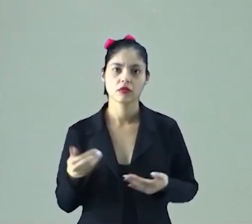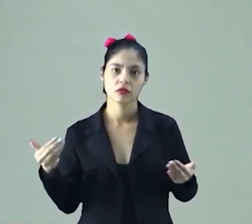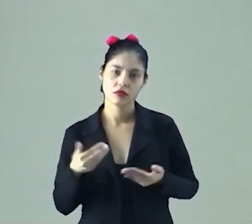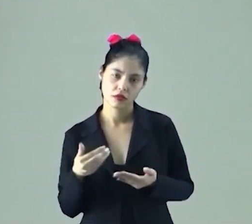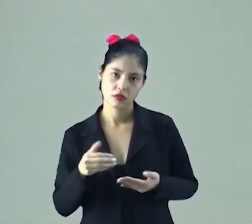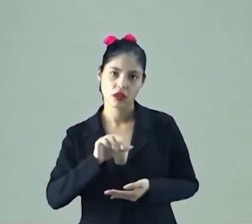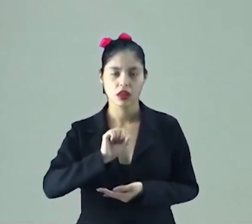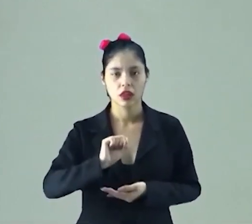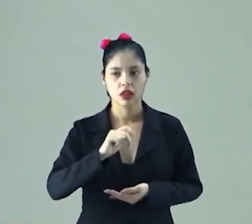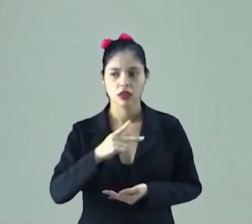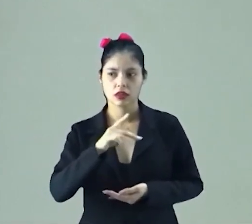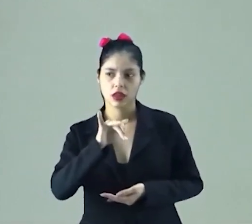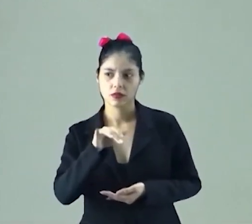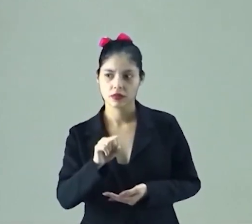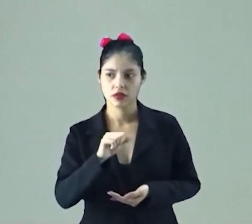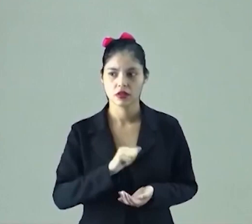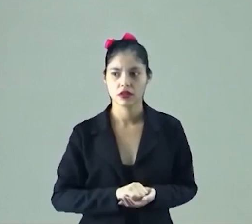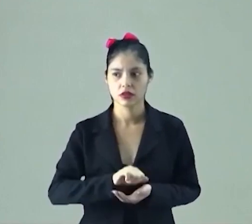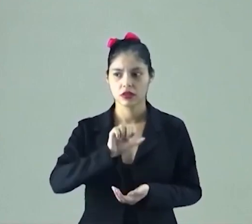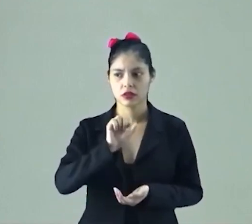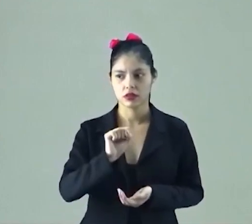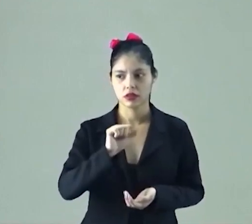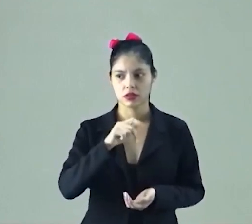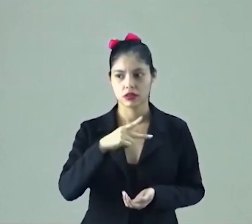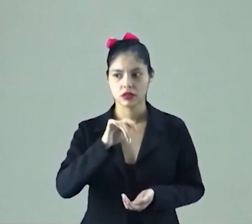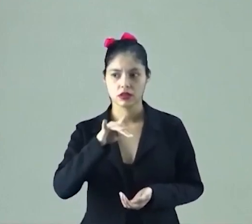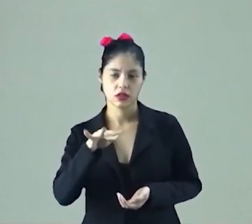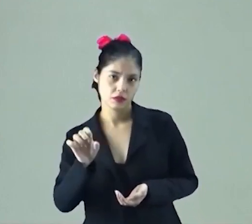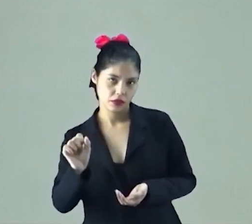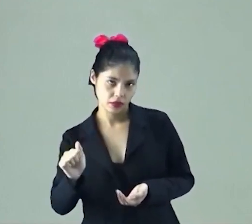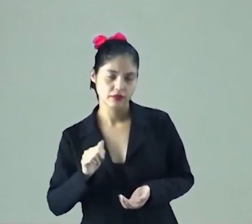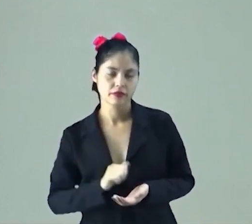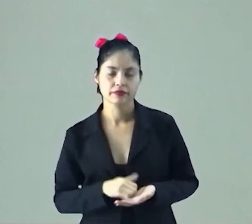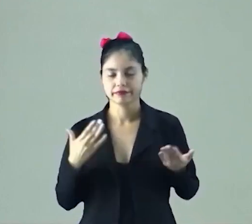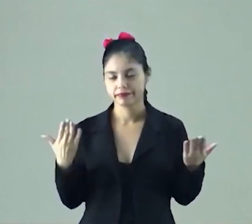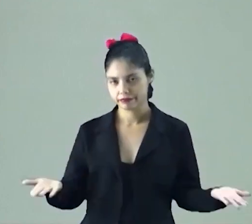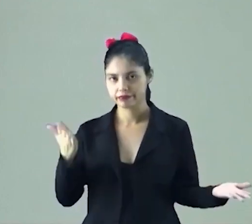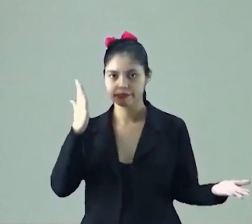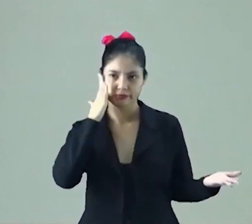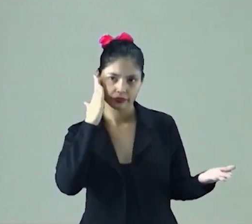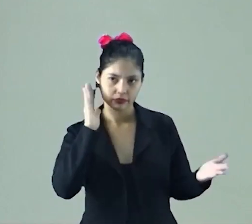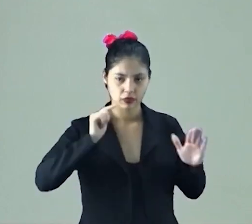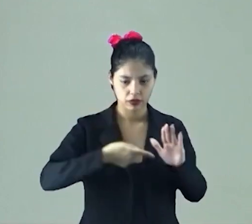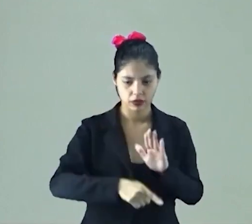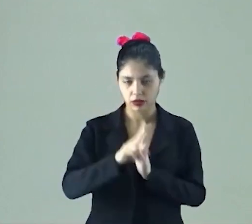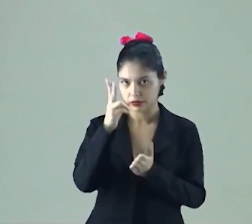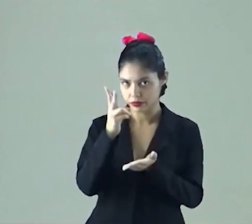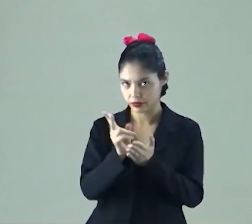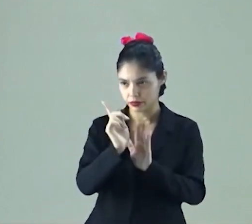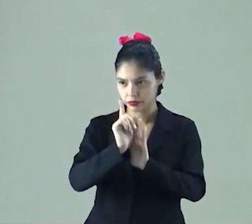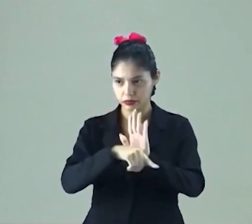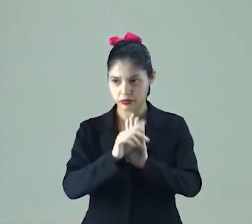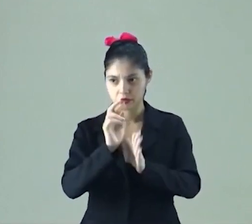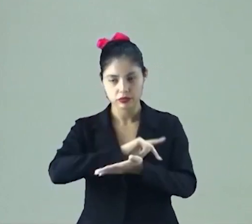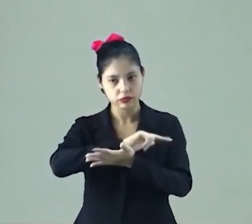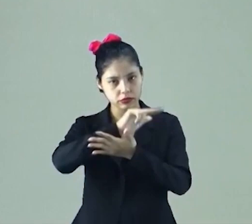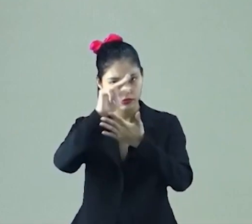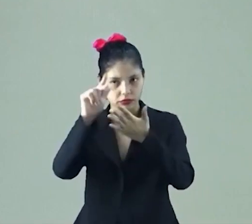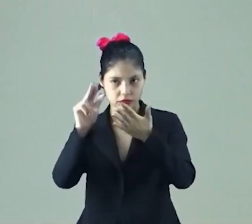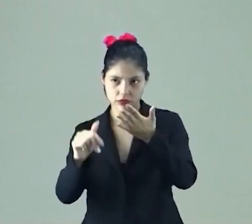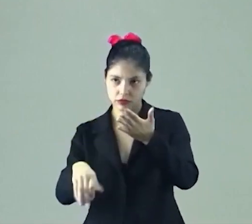recentemente considera que a gente atualmente é o Homo sapiens sapiens. Entenderam? Então, dentro de um mesmo gênero, eu posso